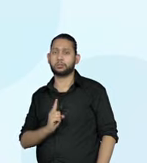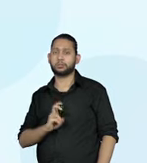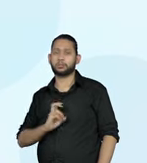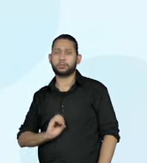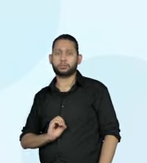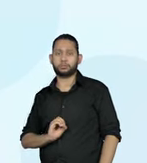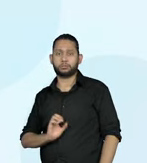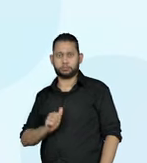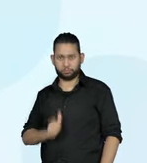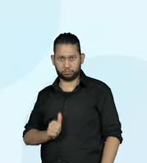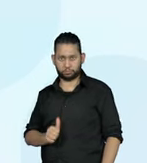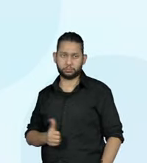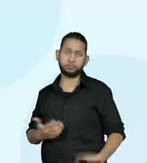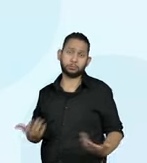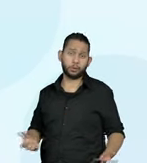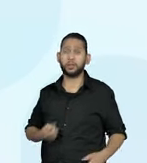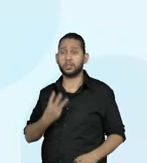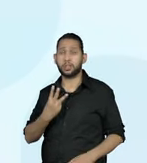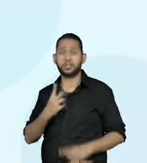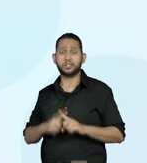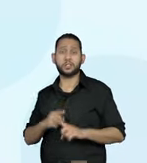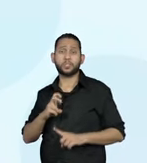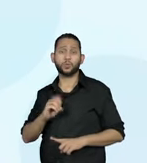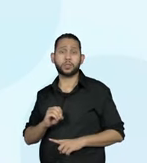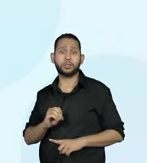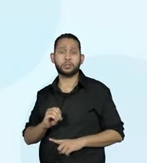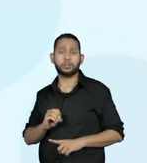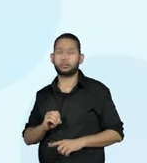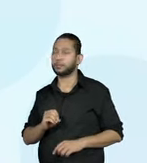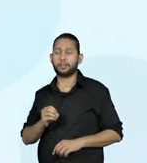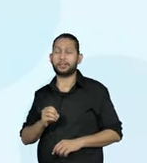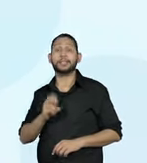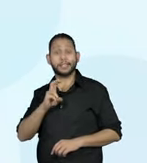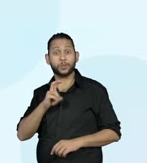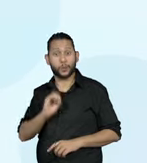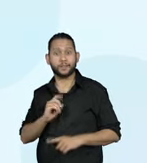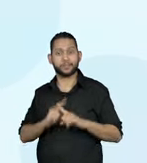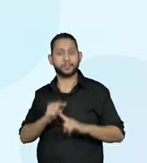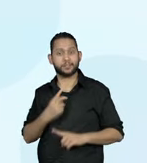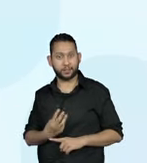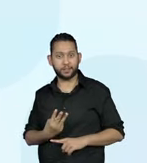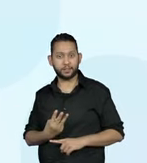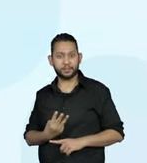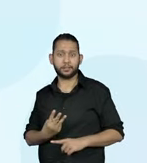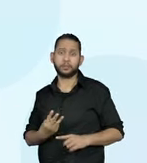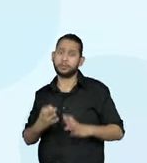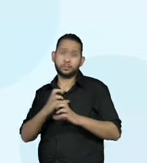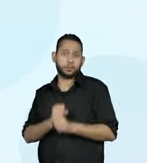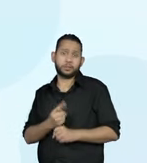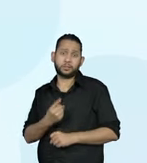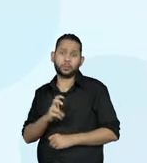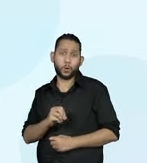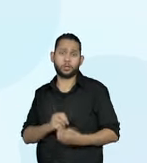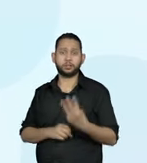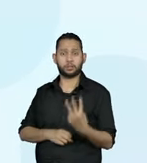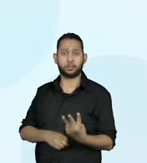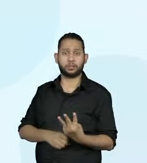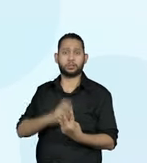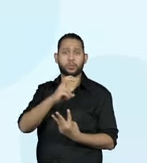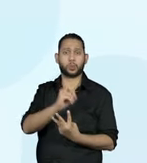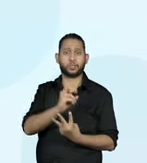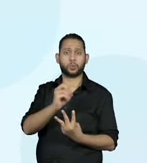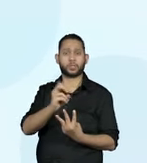3 vezes 50 ou 50 vezes 3, a gente já tinha encontrado que era 150, ok? Tá, vou voltar